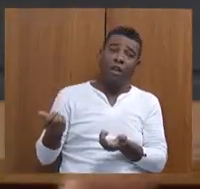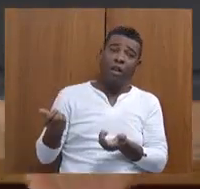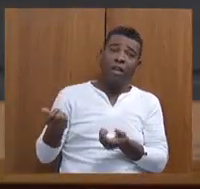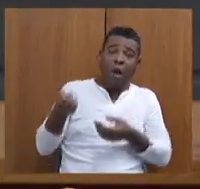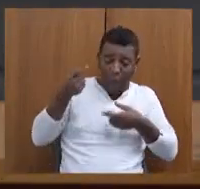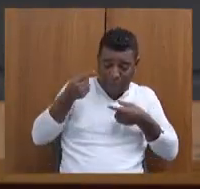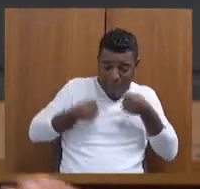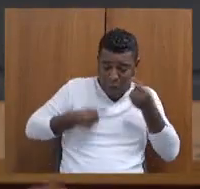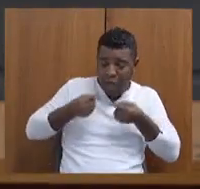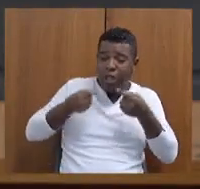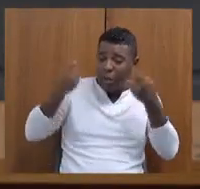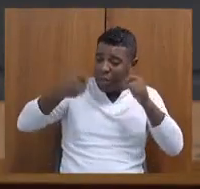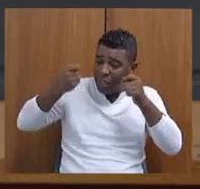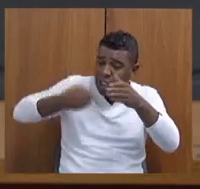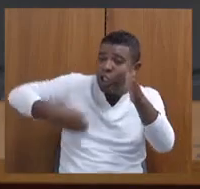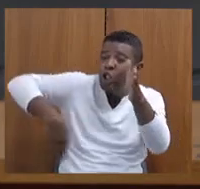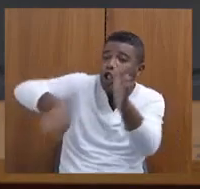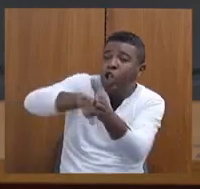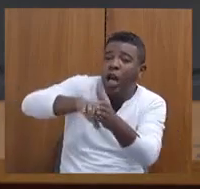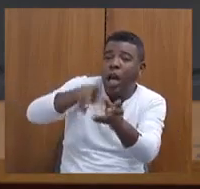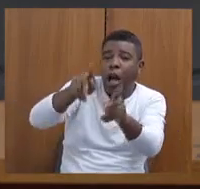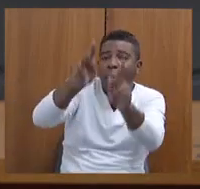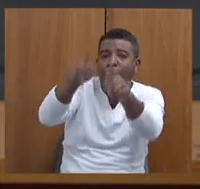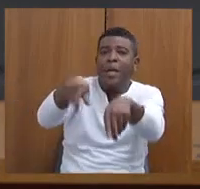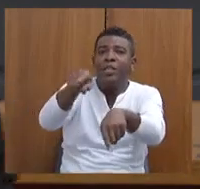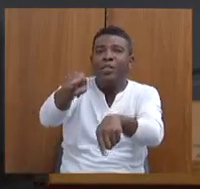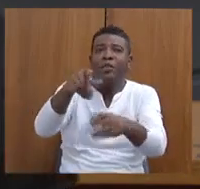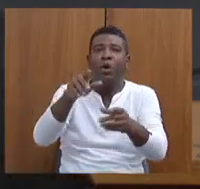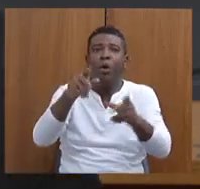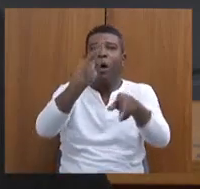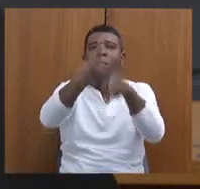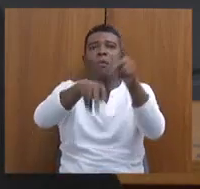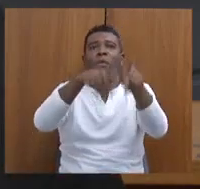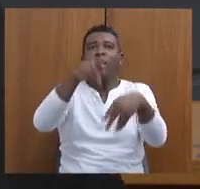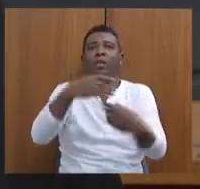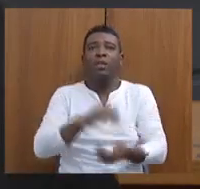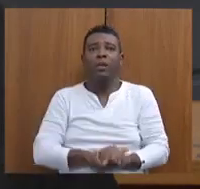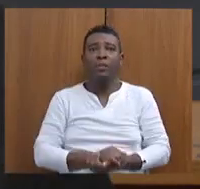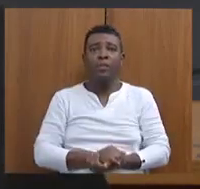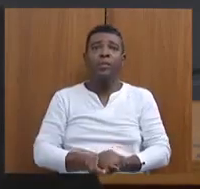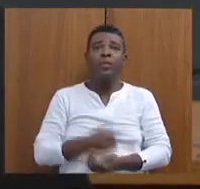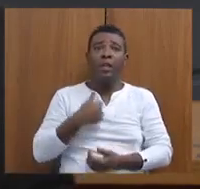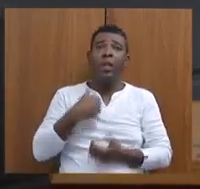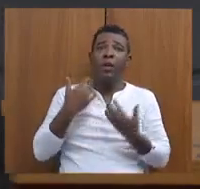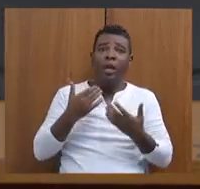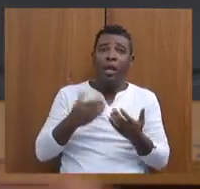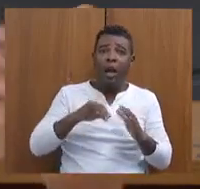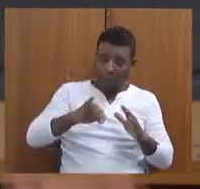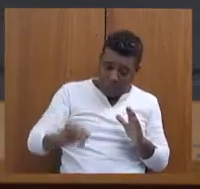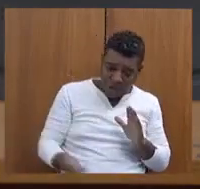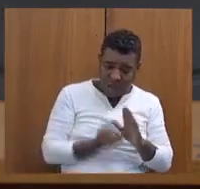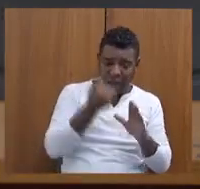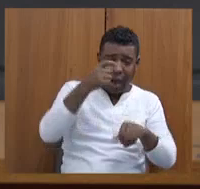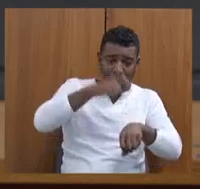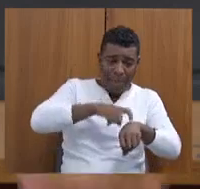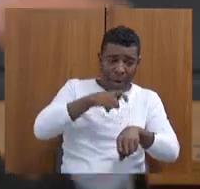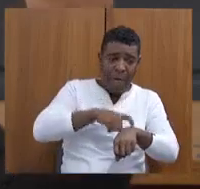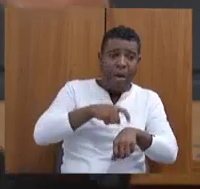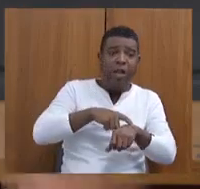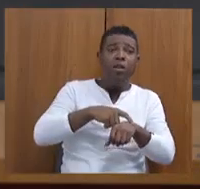das pessoas Então eu queria aproveitar esse momento para registrar isso da importância